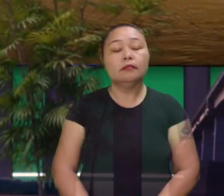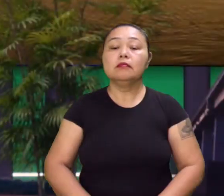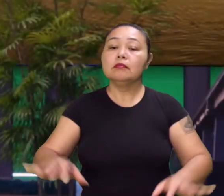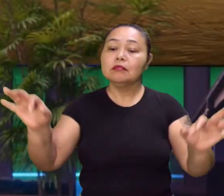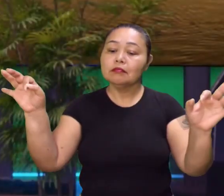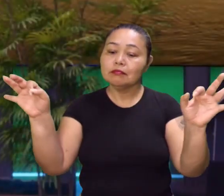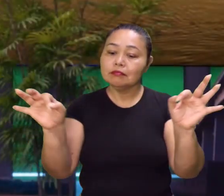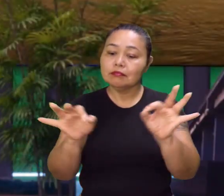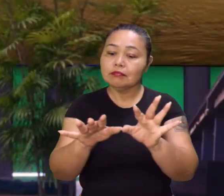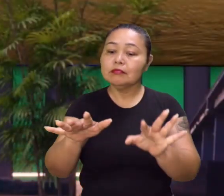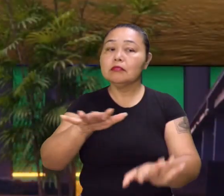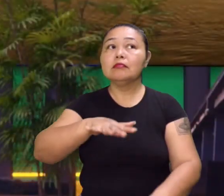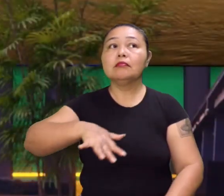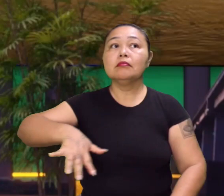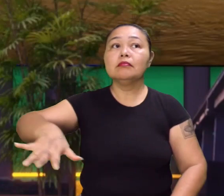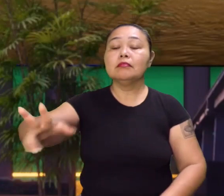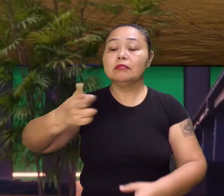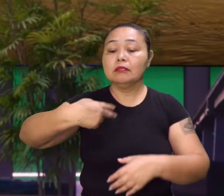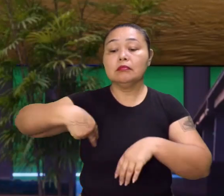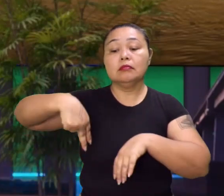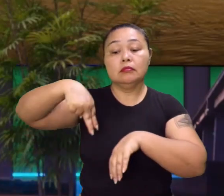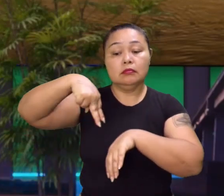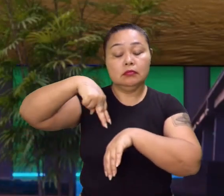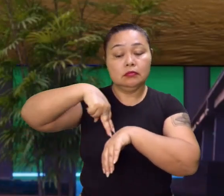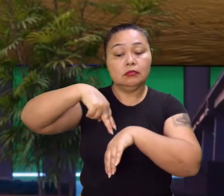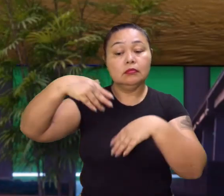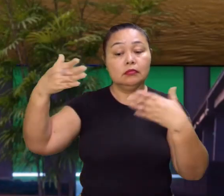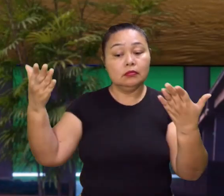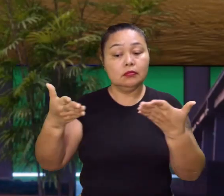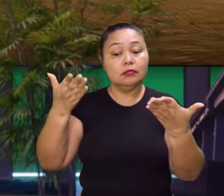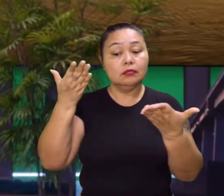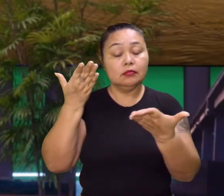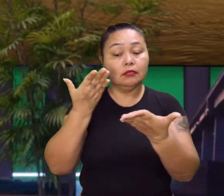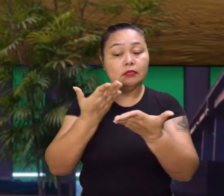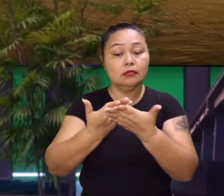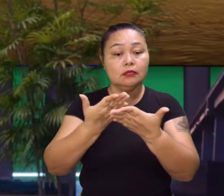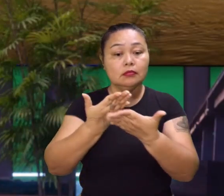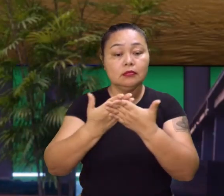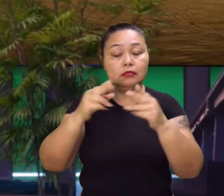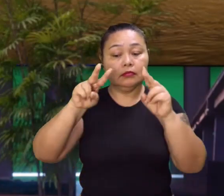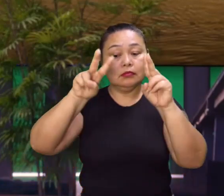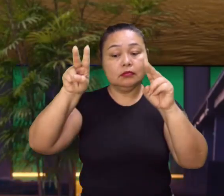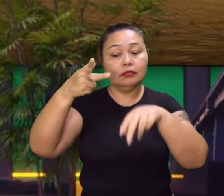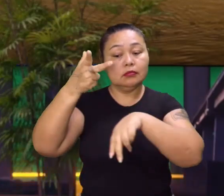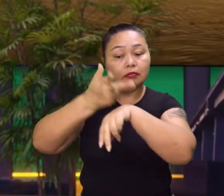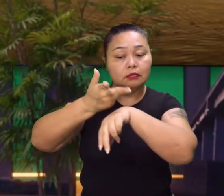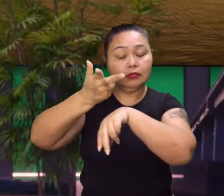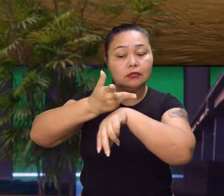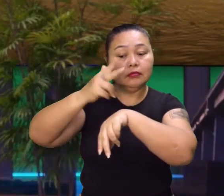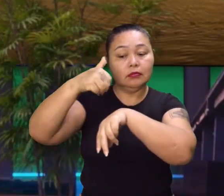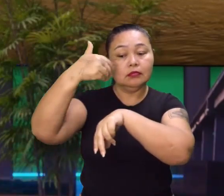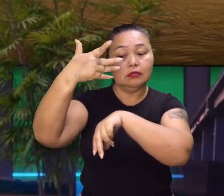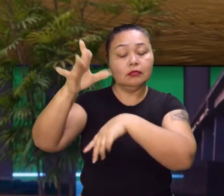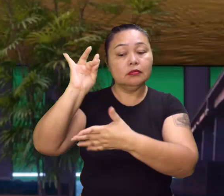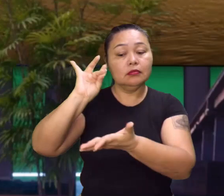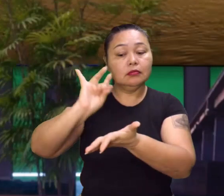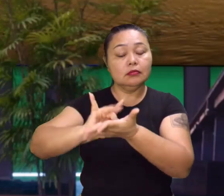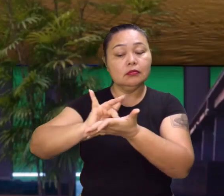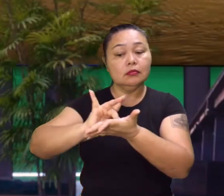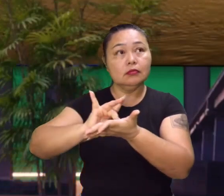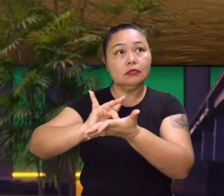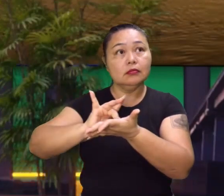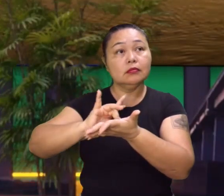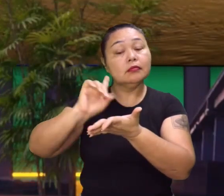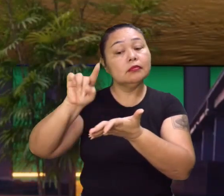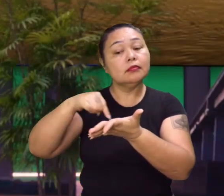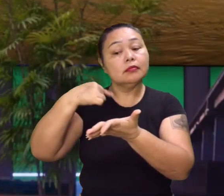Pronto, galerinha, voltamos. E essa aula, ela fala aí nessa externa, na verdade, né, professor Jorge?